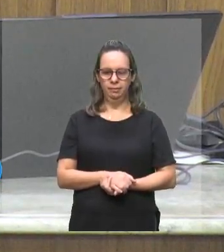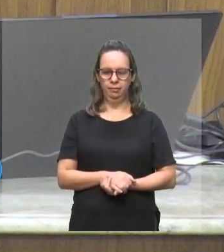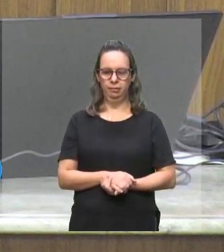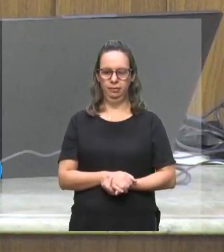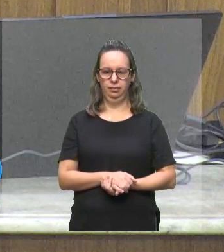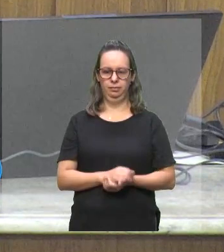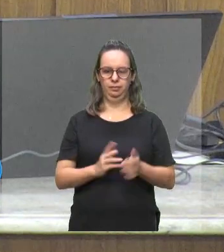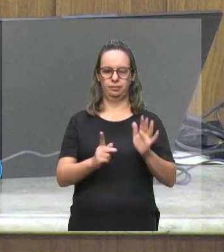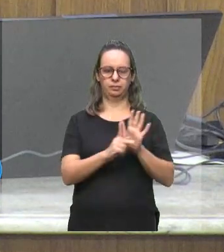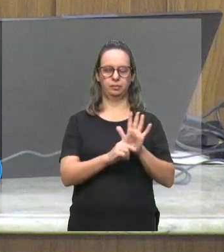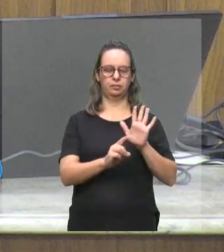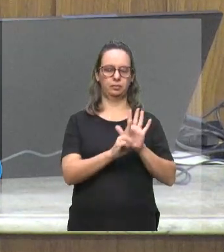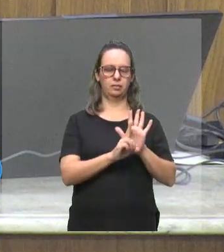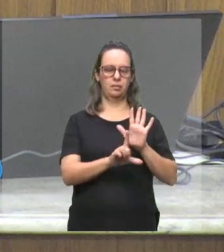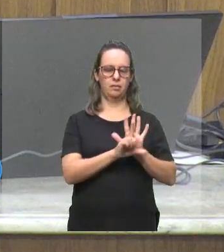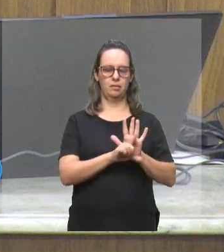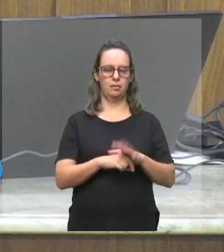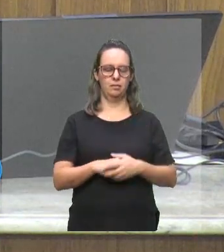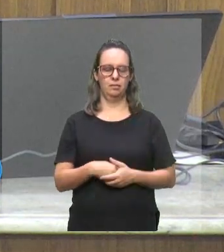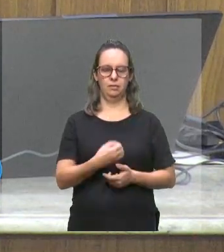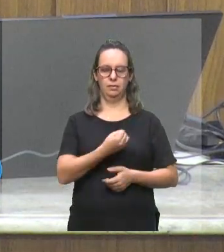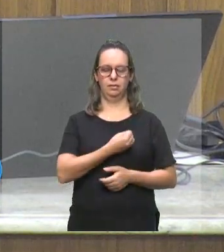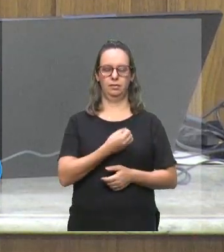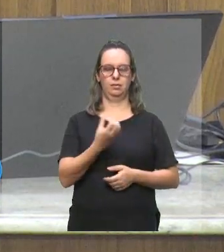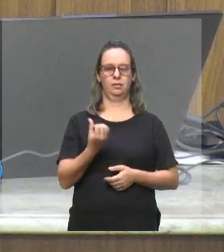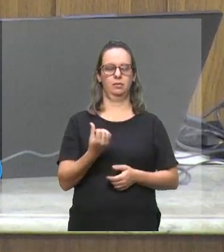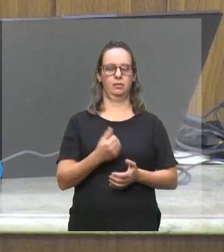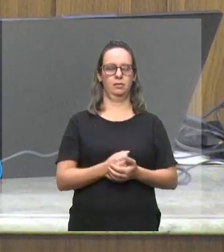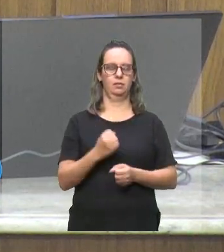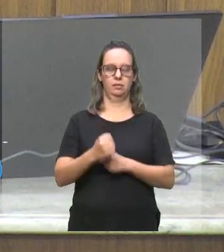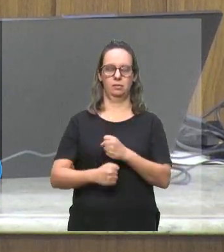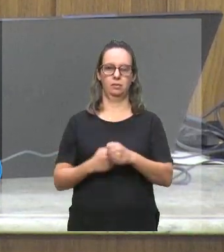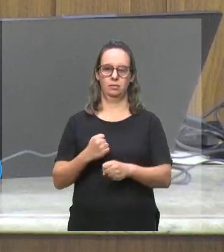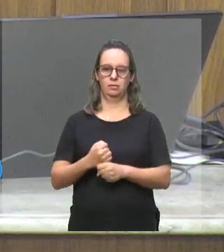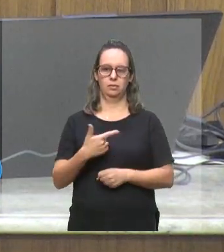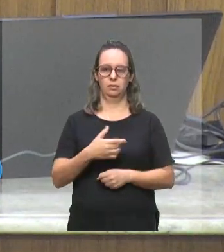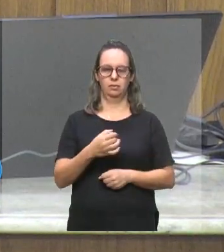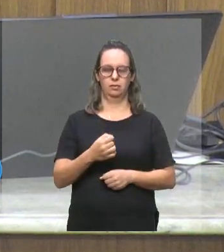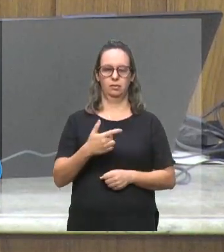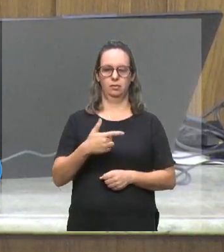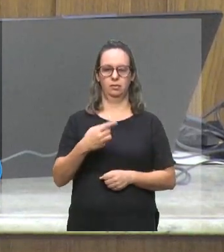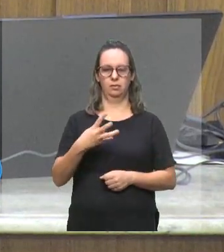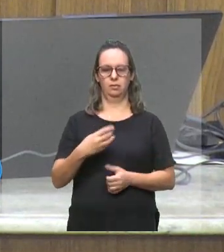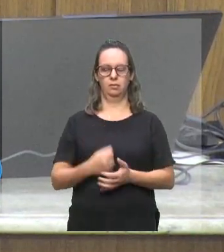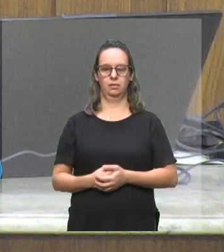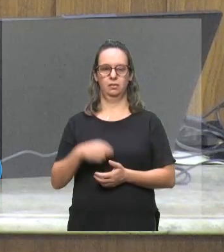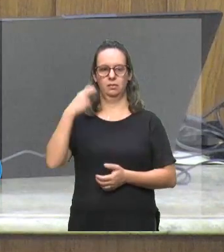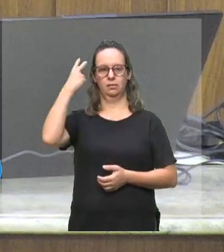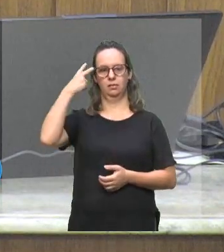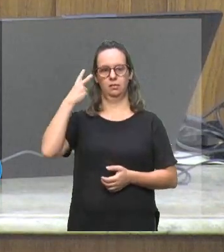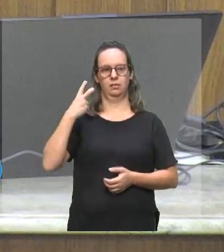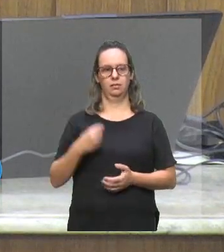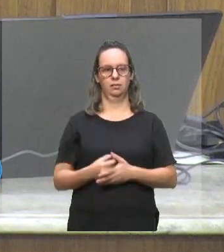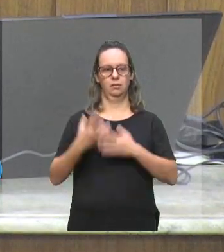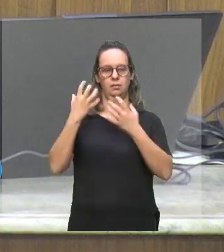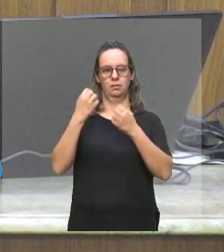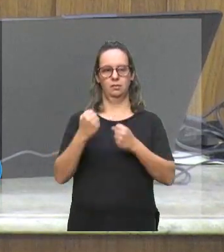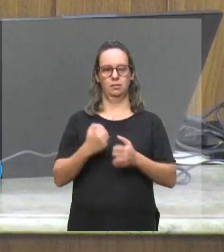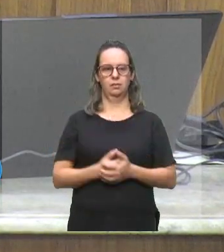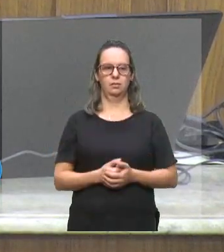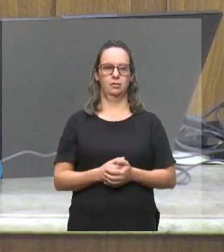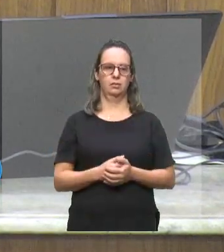O projeto de decreto legislativo número 6/2024, da vereadora Viviane Aparecida Delmassa, foi aprovado